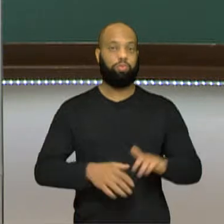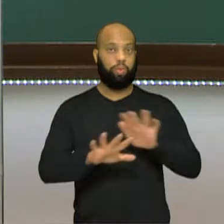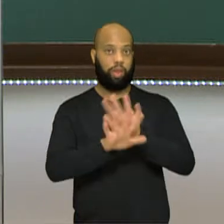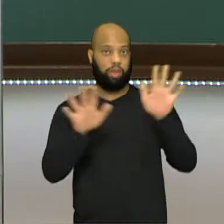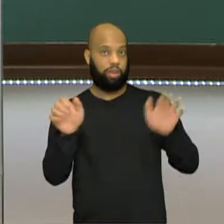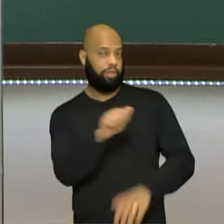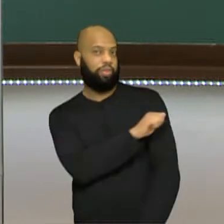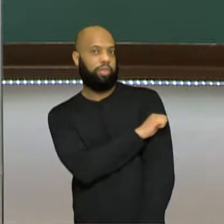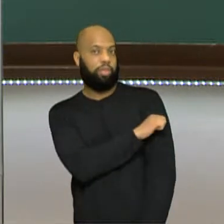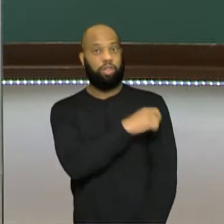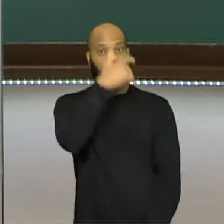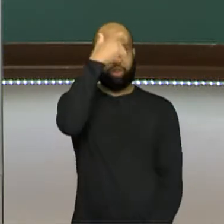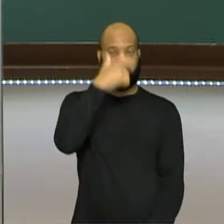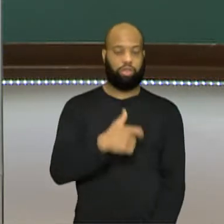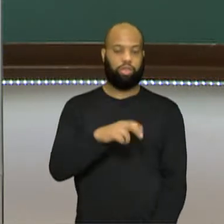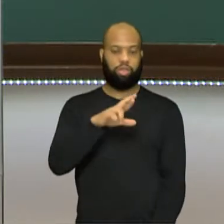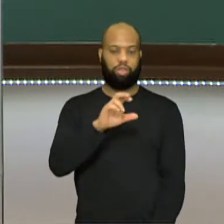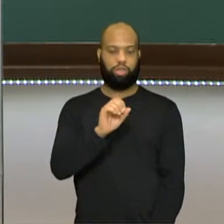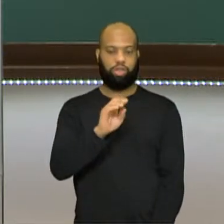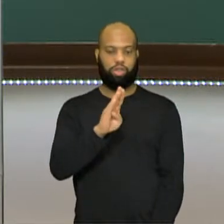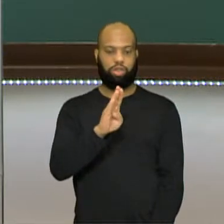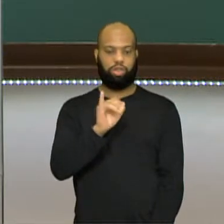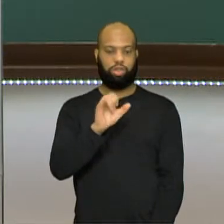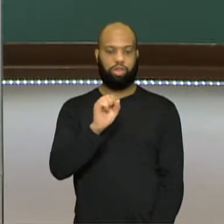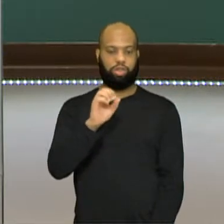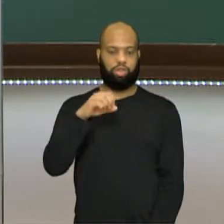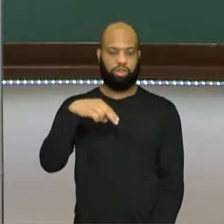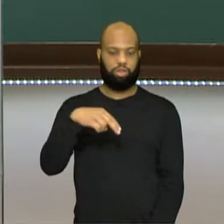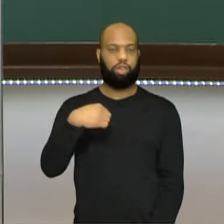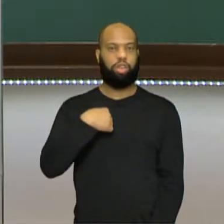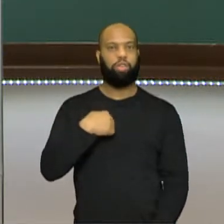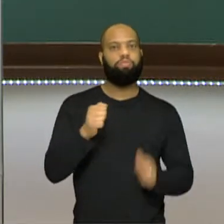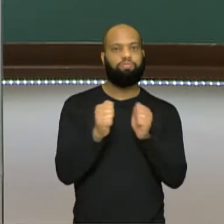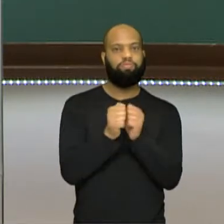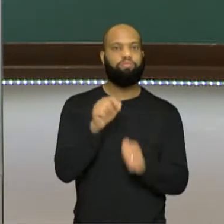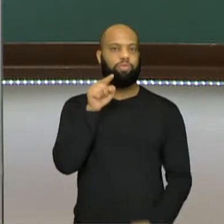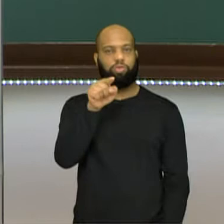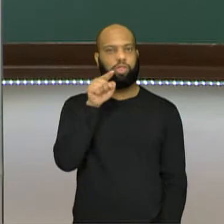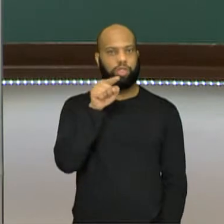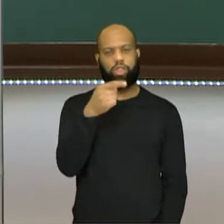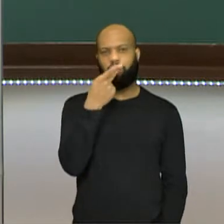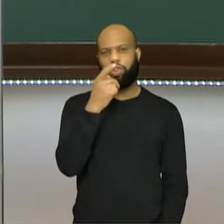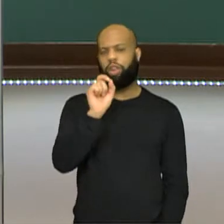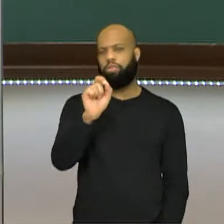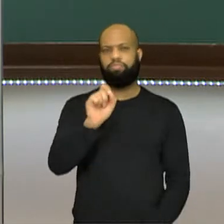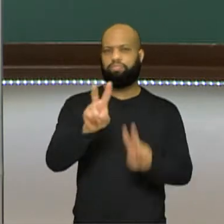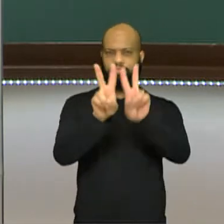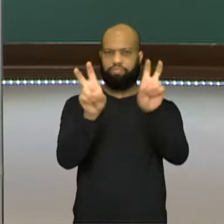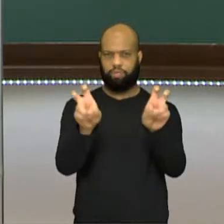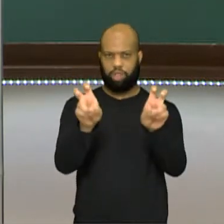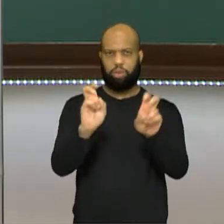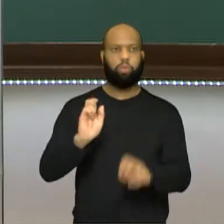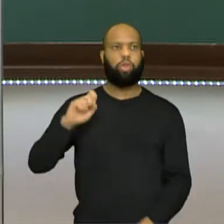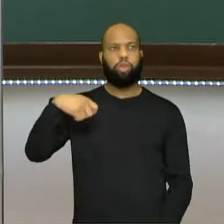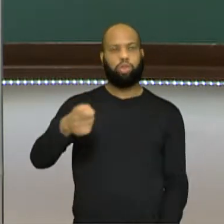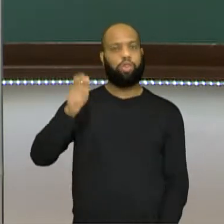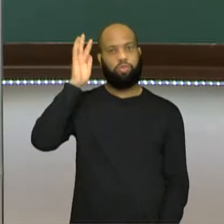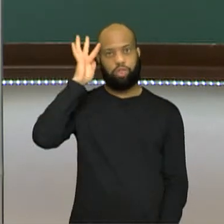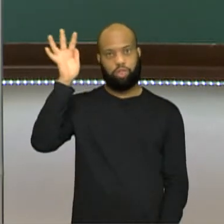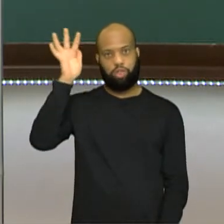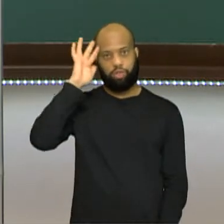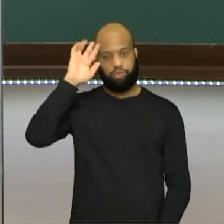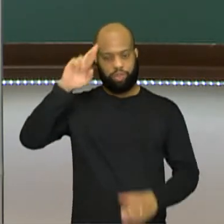Olá, estudante! Eu sou o professor Robson Mendonça. Estou aqui com você hoje para falar um pouquinho sobre a filosofia